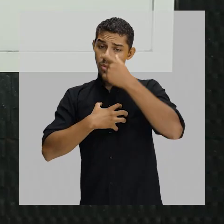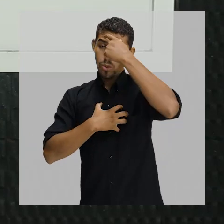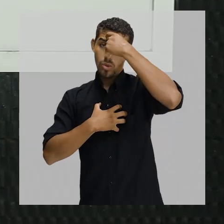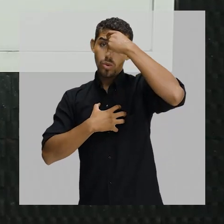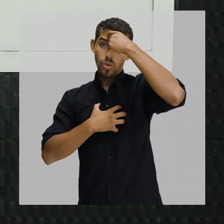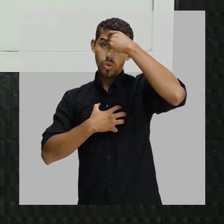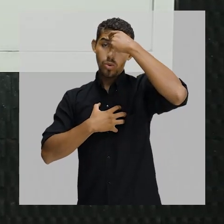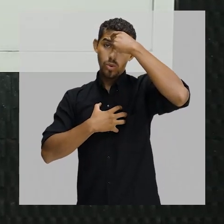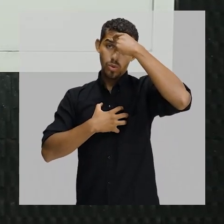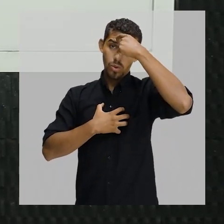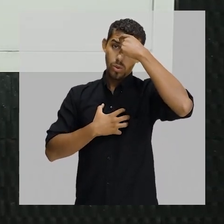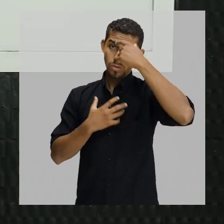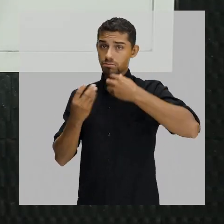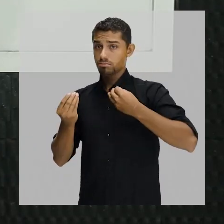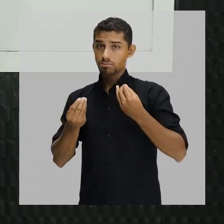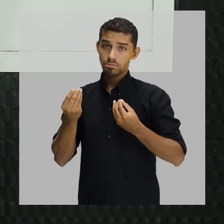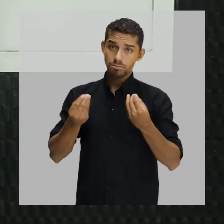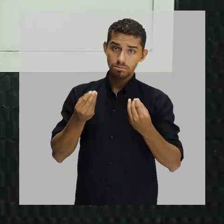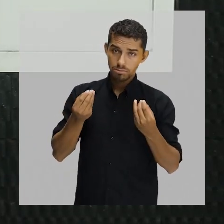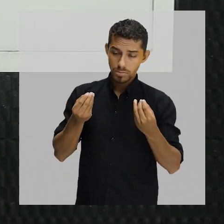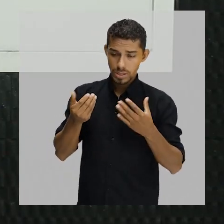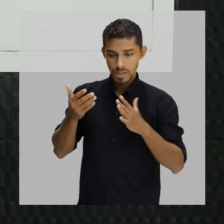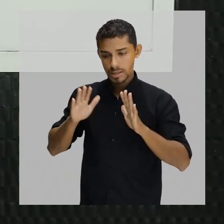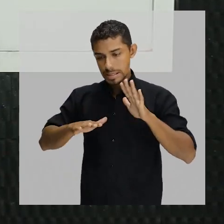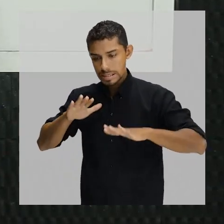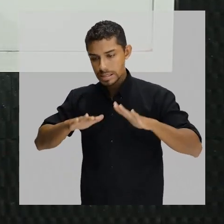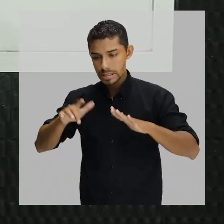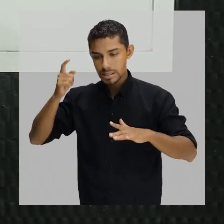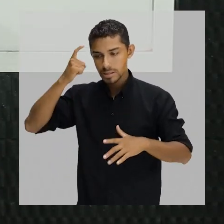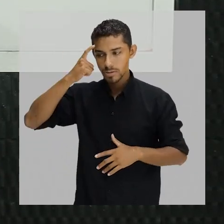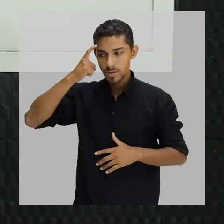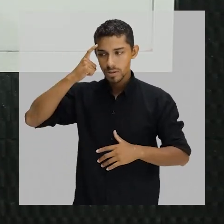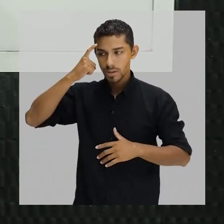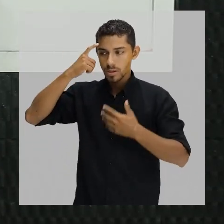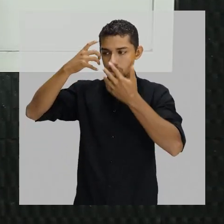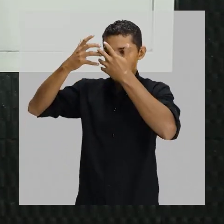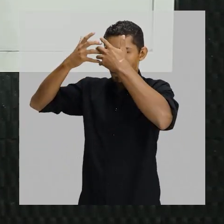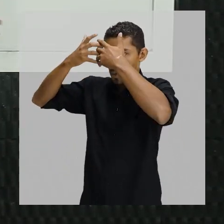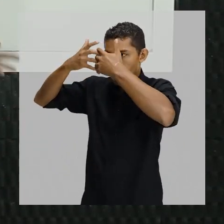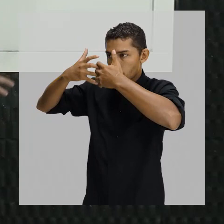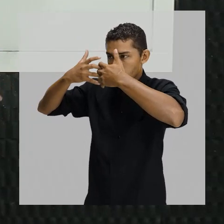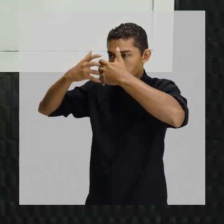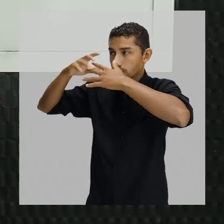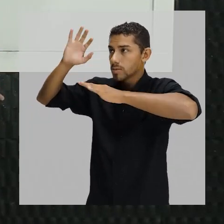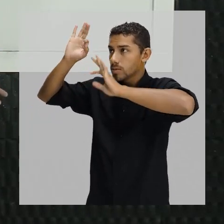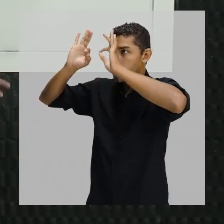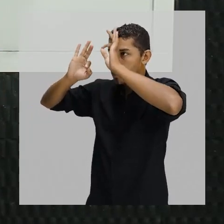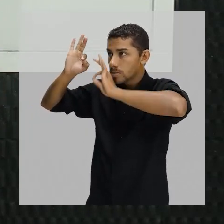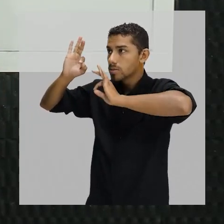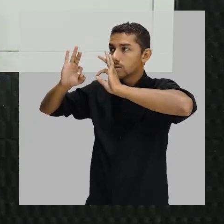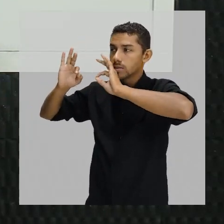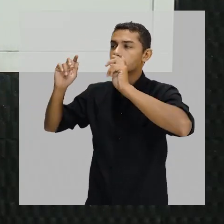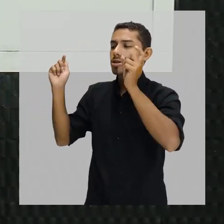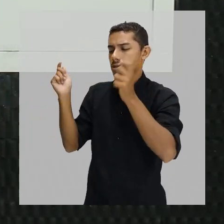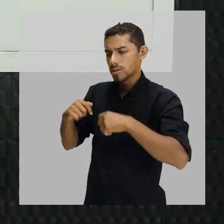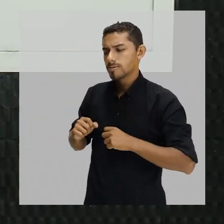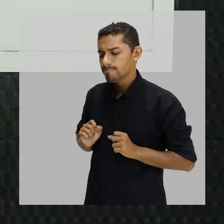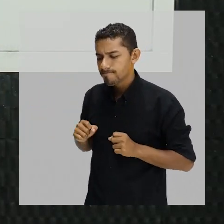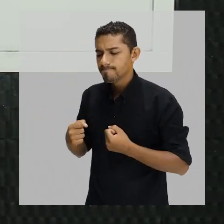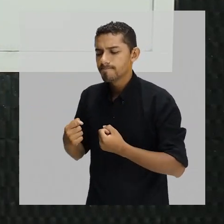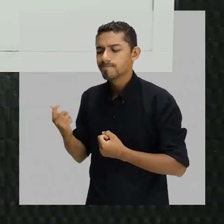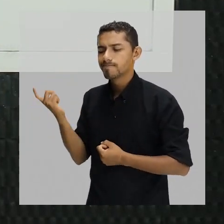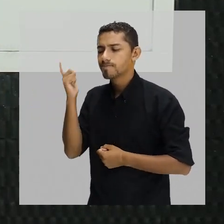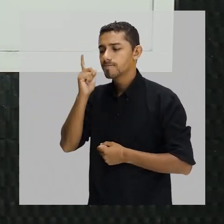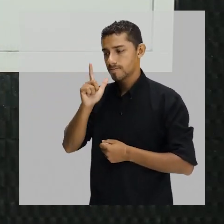só, dependendo do ponto de partida que eu encaro, de onde o conhecimento venha, eu posso muito